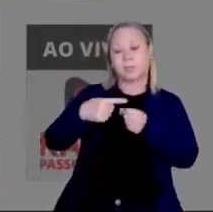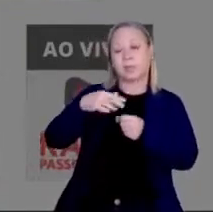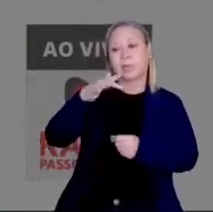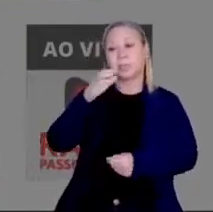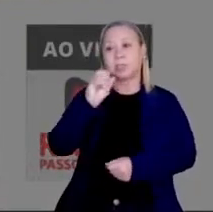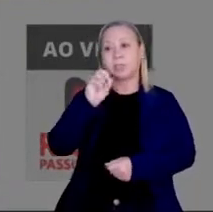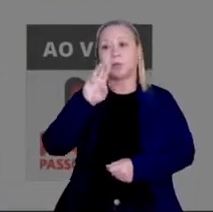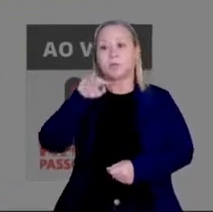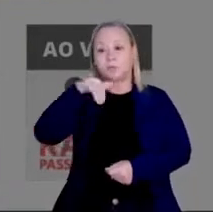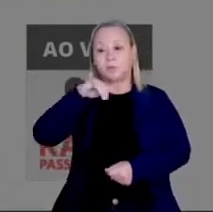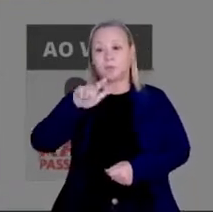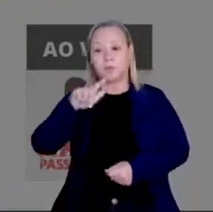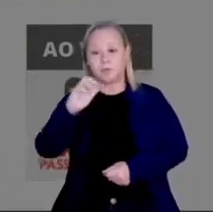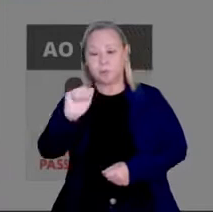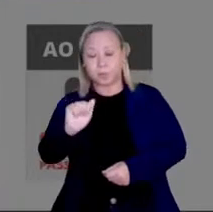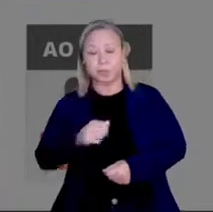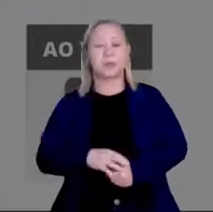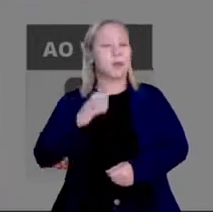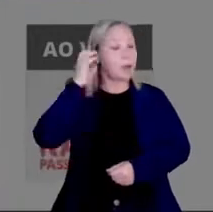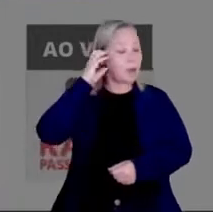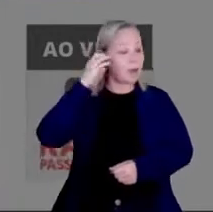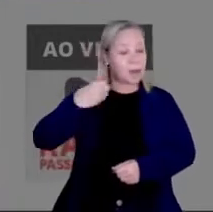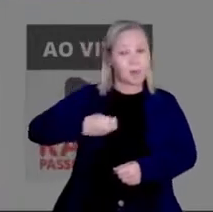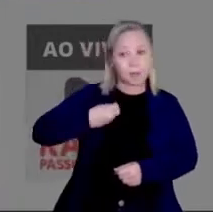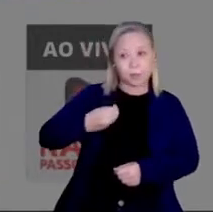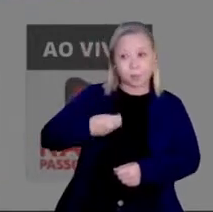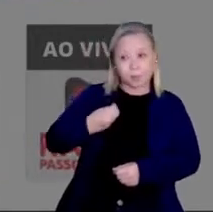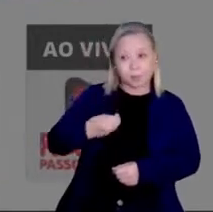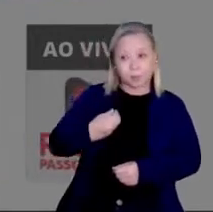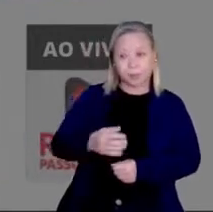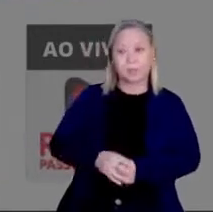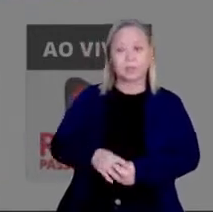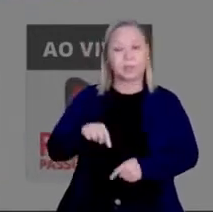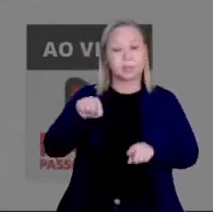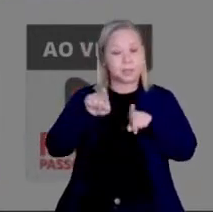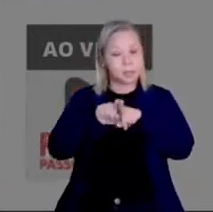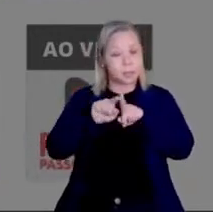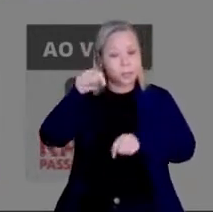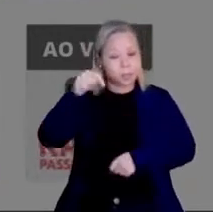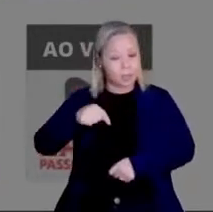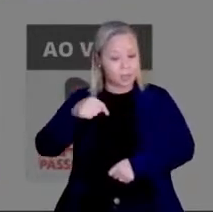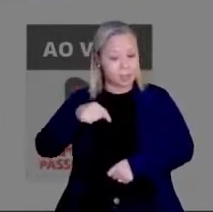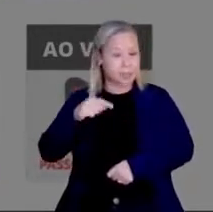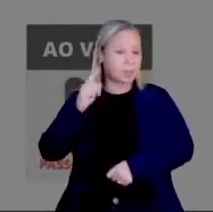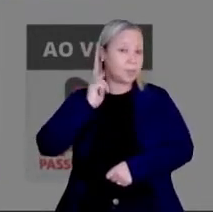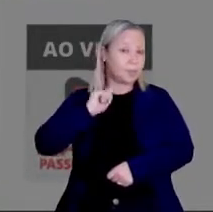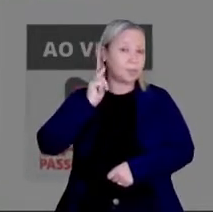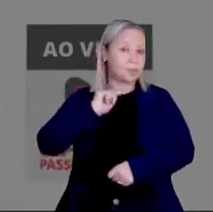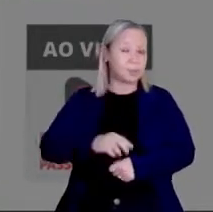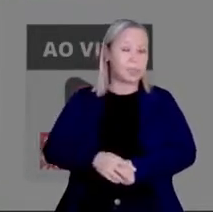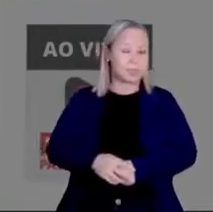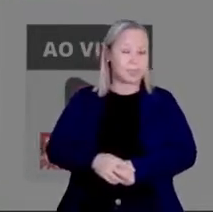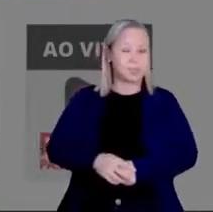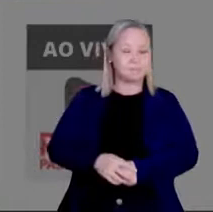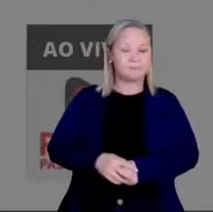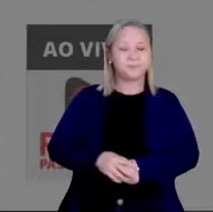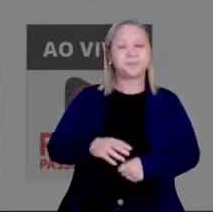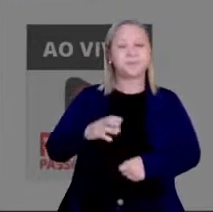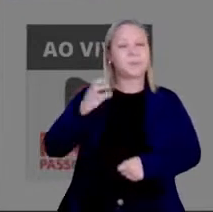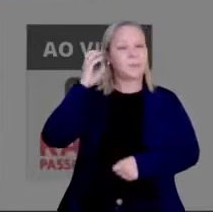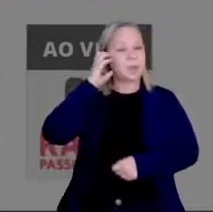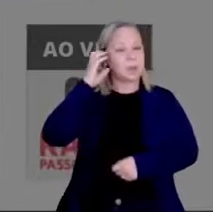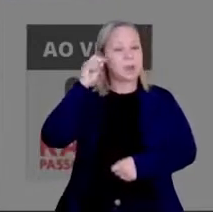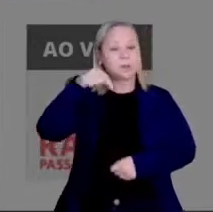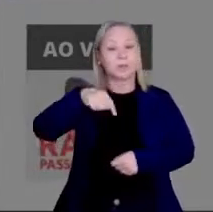Feitas essas considerações, presidente, está em andamento a privatização da Eletrobras, que é